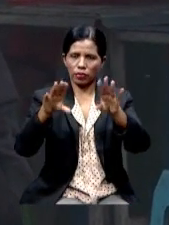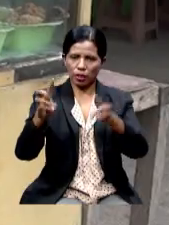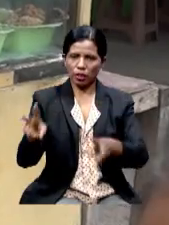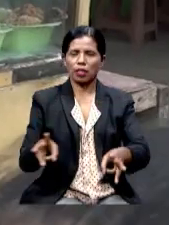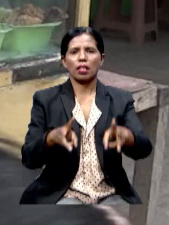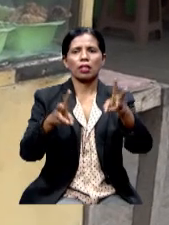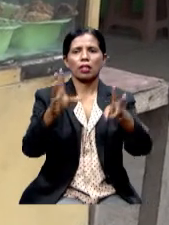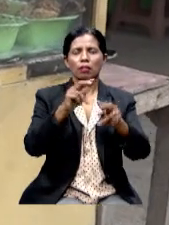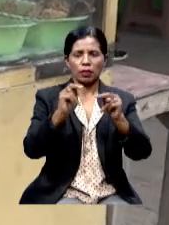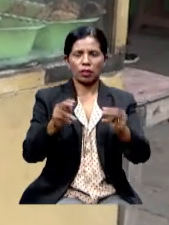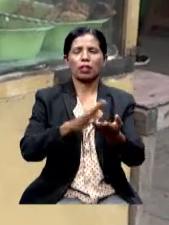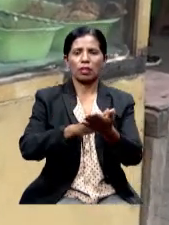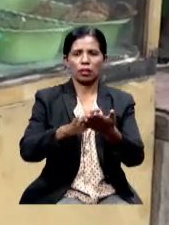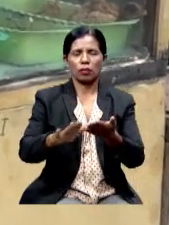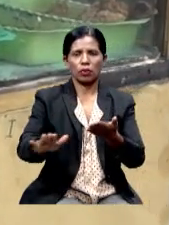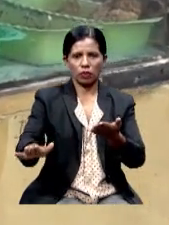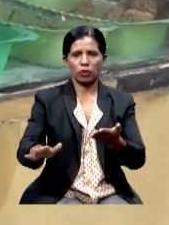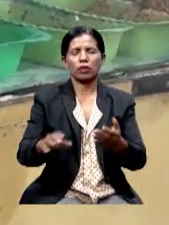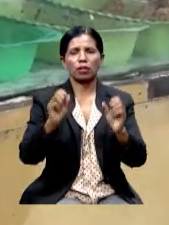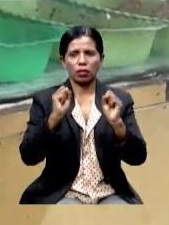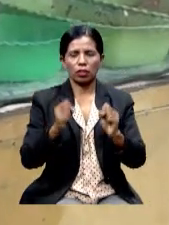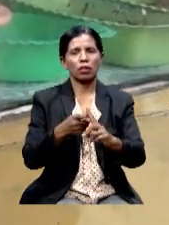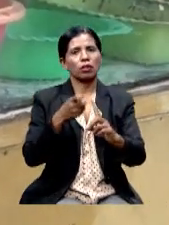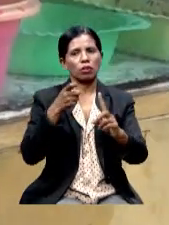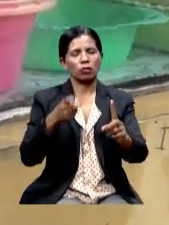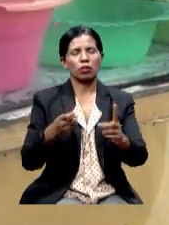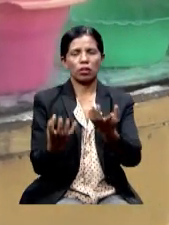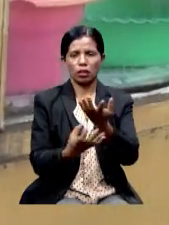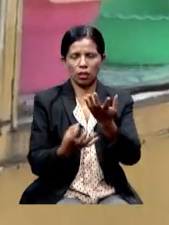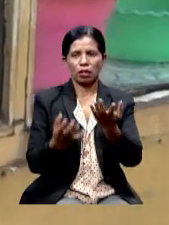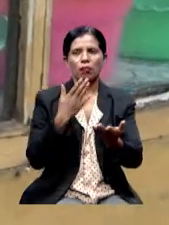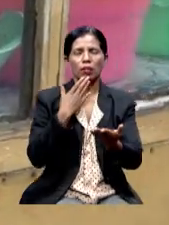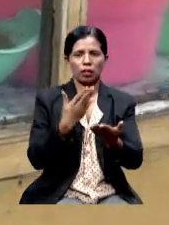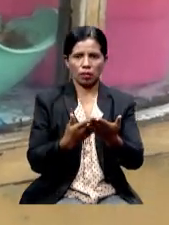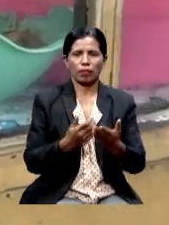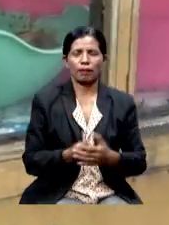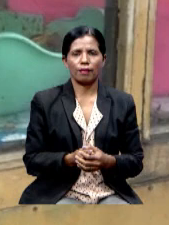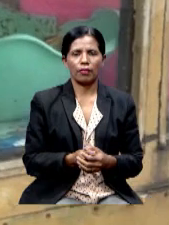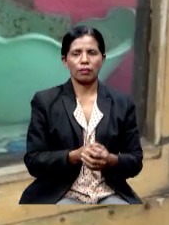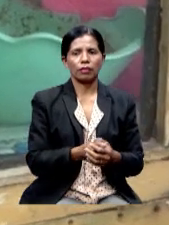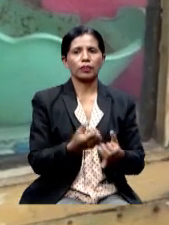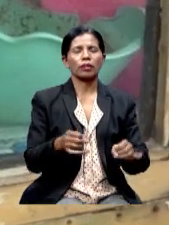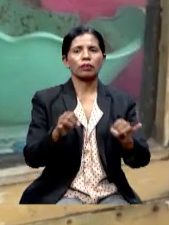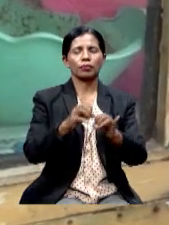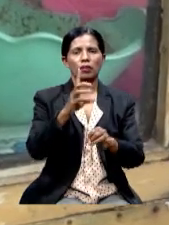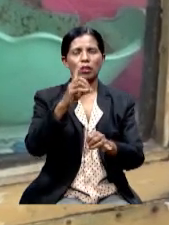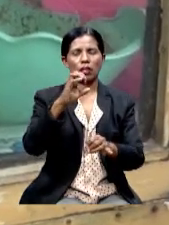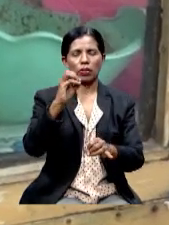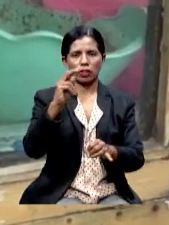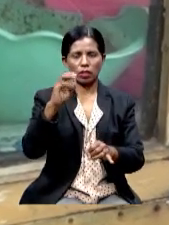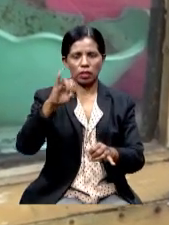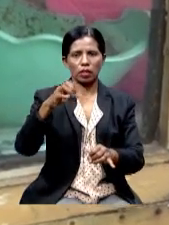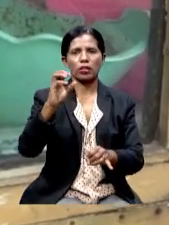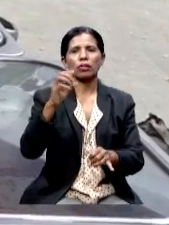nini, precisa mos higiênico e liu husi maneira nebe tem. Subin Inspetor FAS Dionísio Neto da Silva